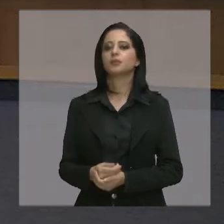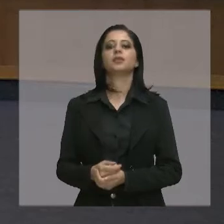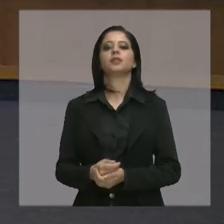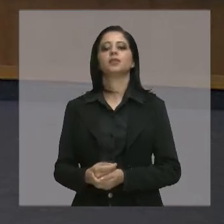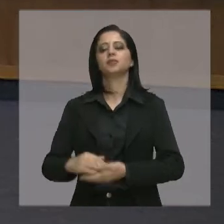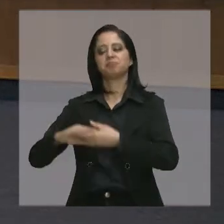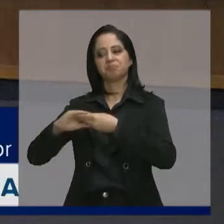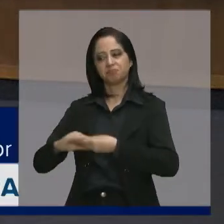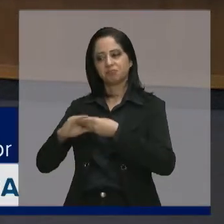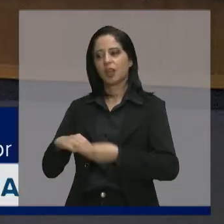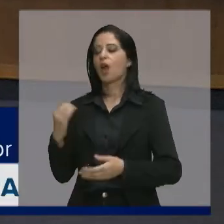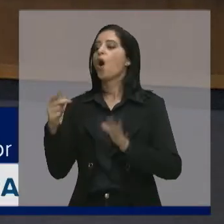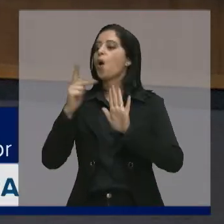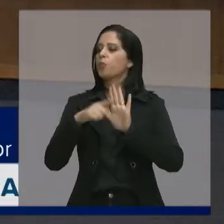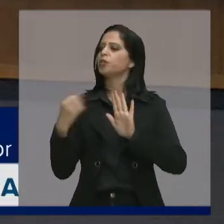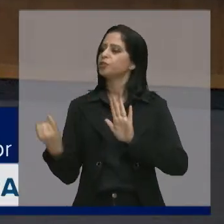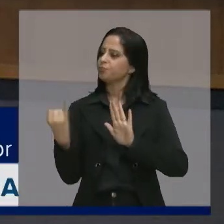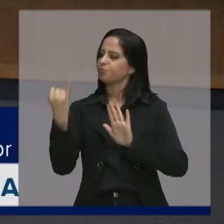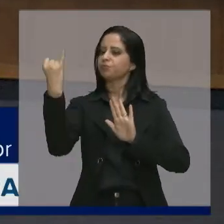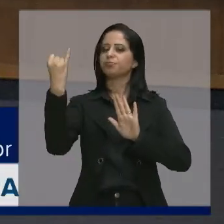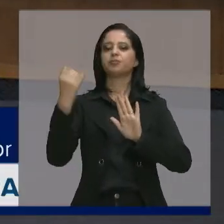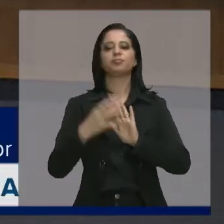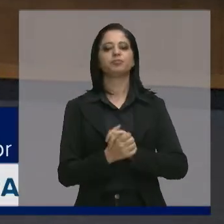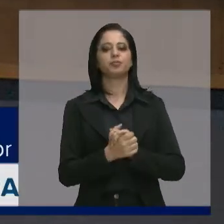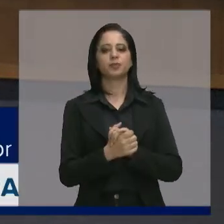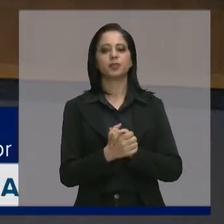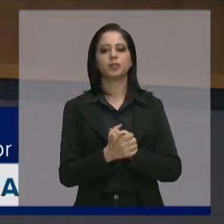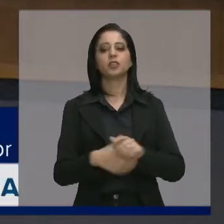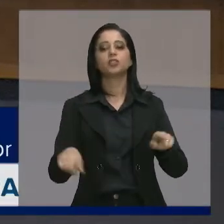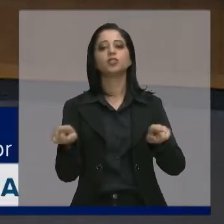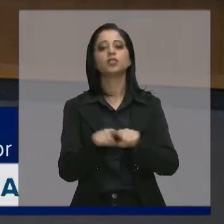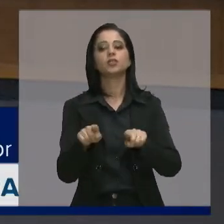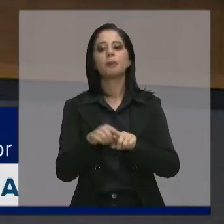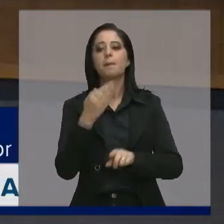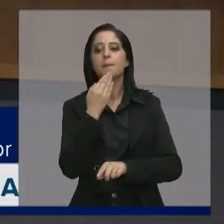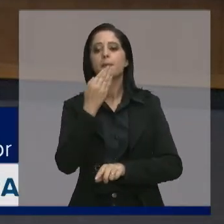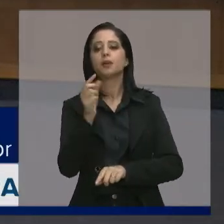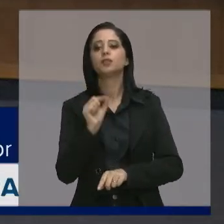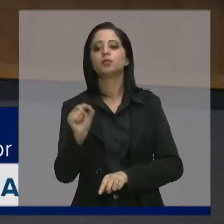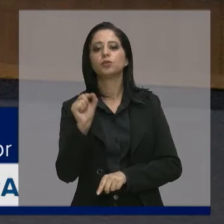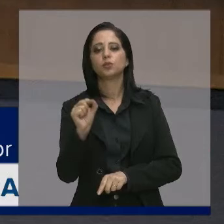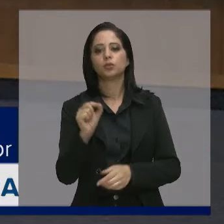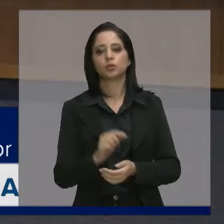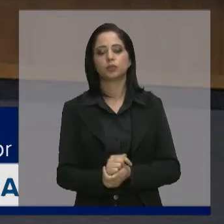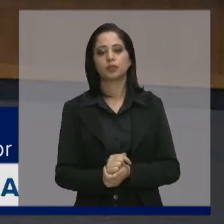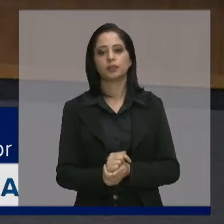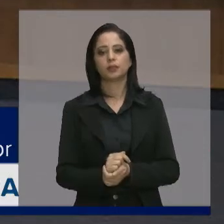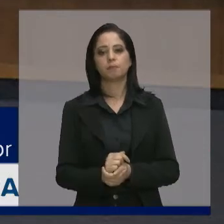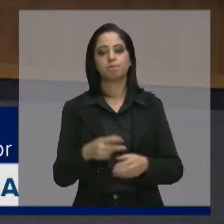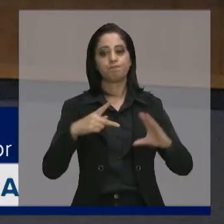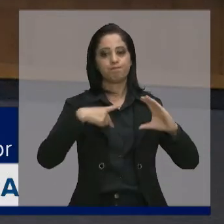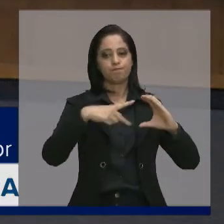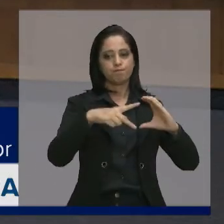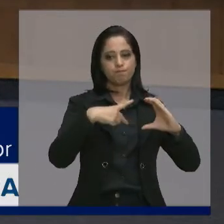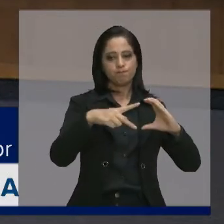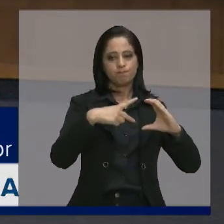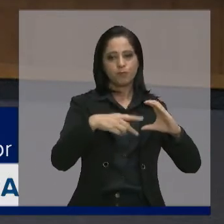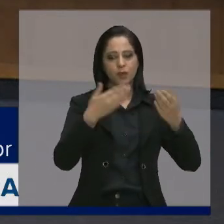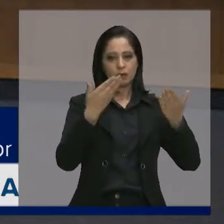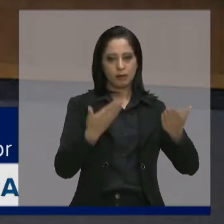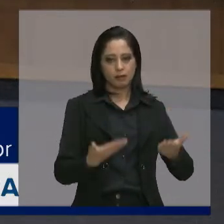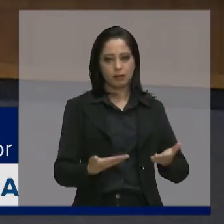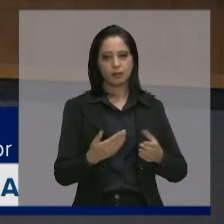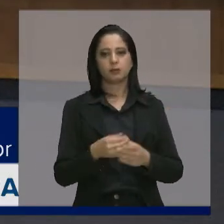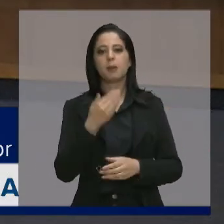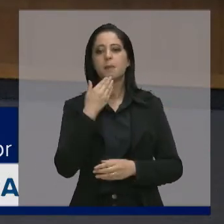esse projeto tão importante, mas eu quero aqui também pedir providências da casa eu não tenho aqui